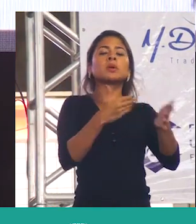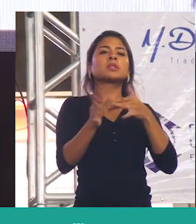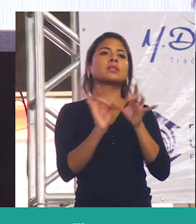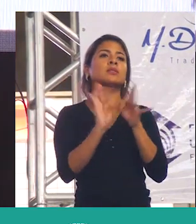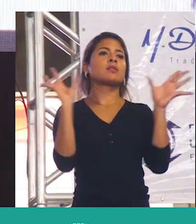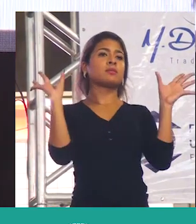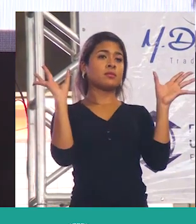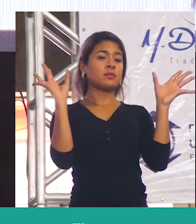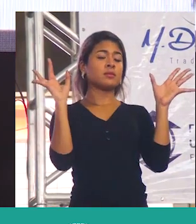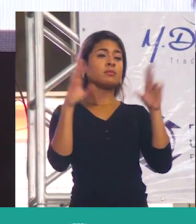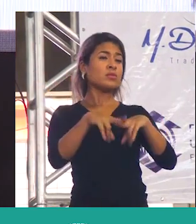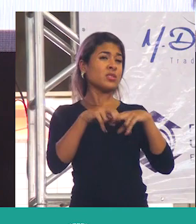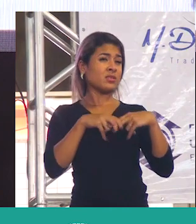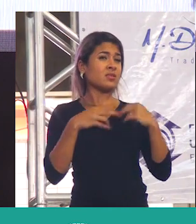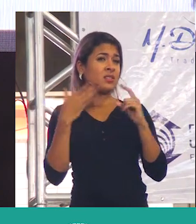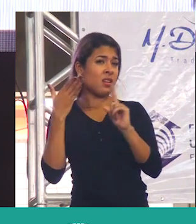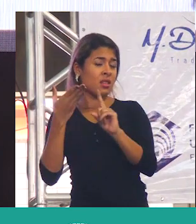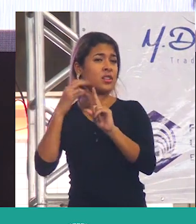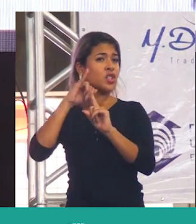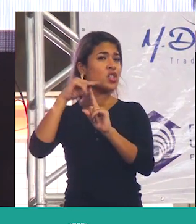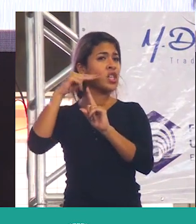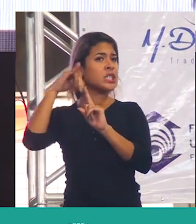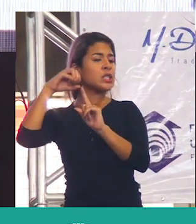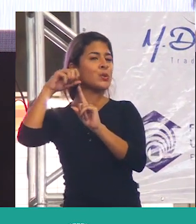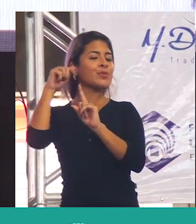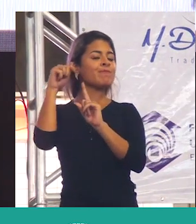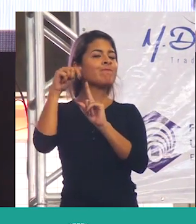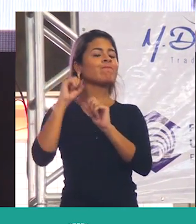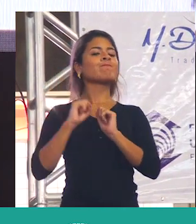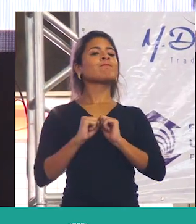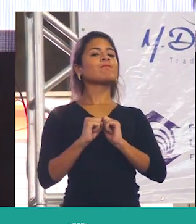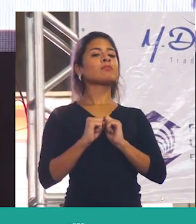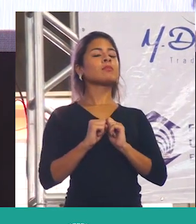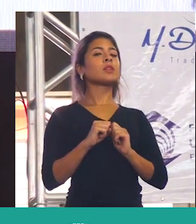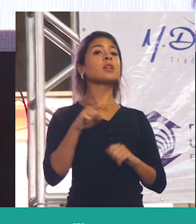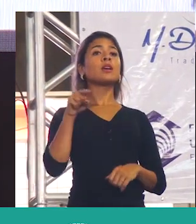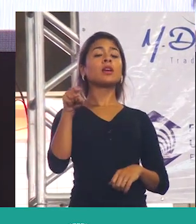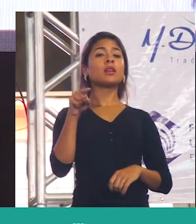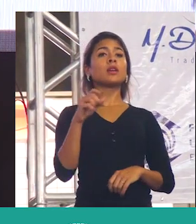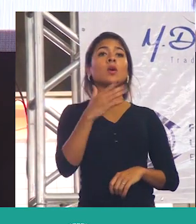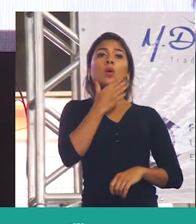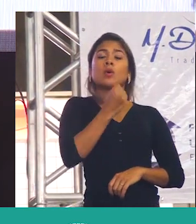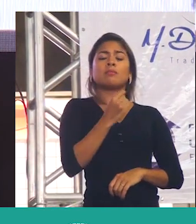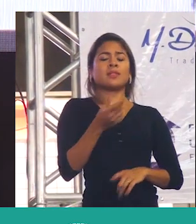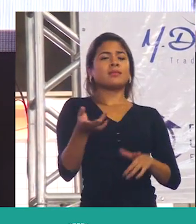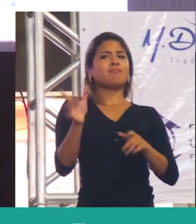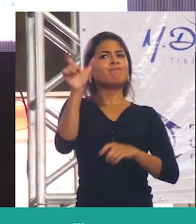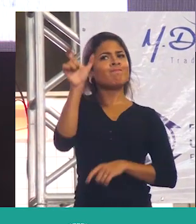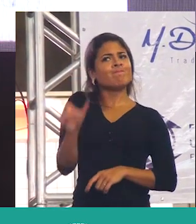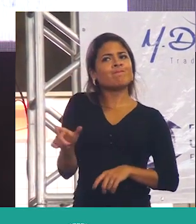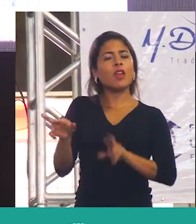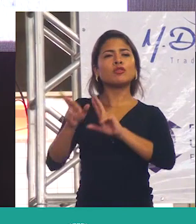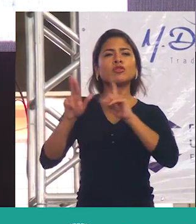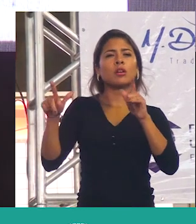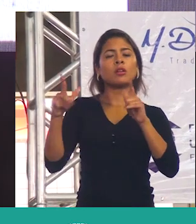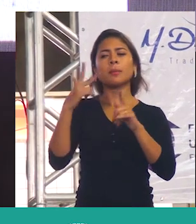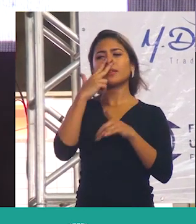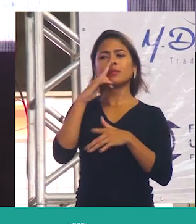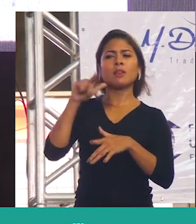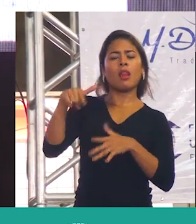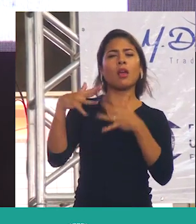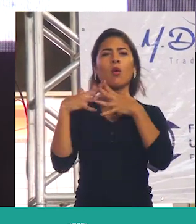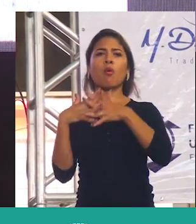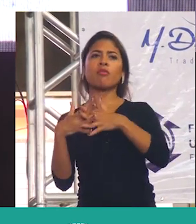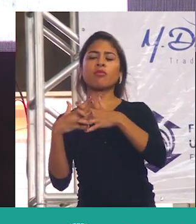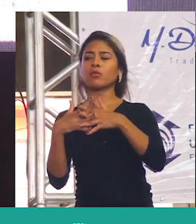é Jânio, que era um homem, portanto, de um estilo bem estranho, bem confuso. Essa foto